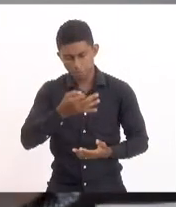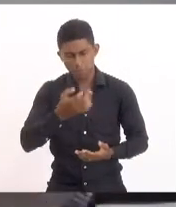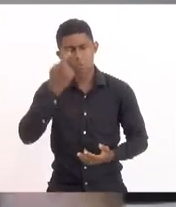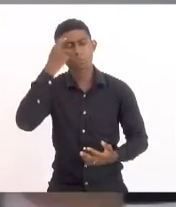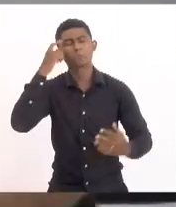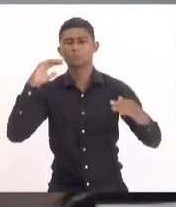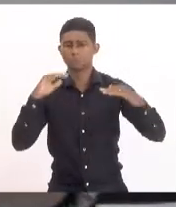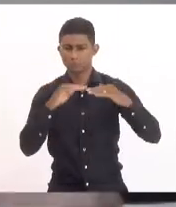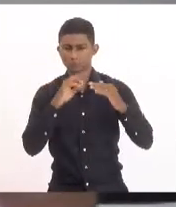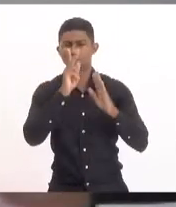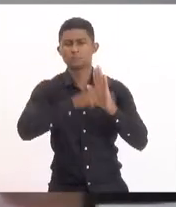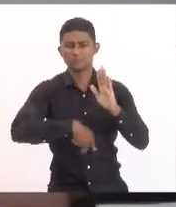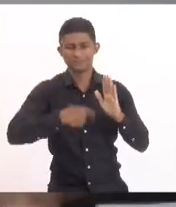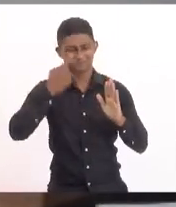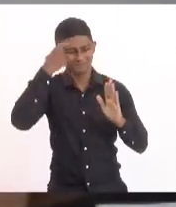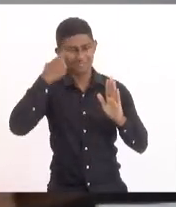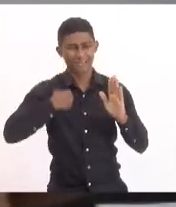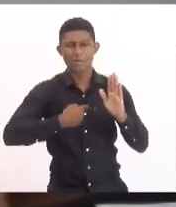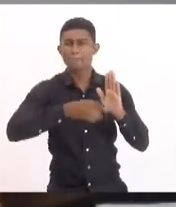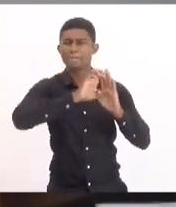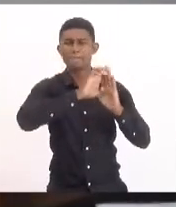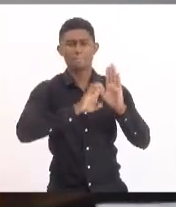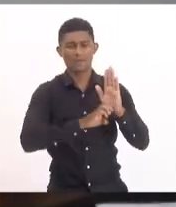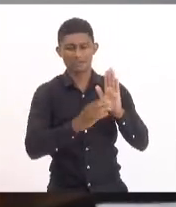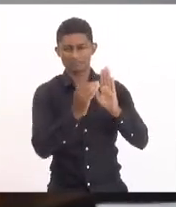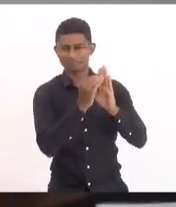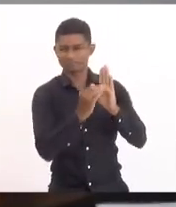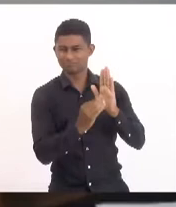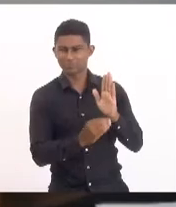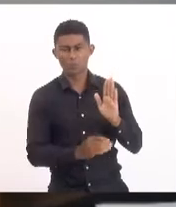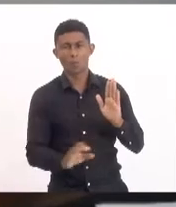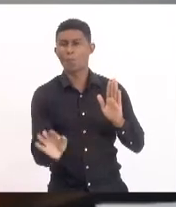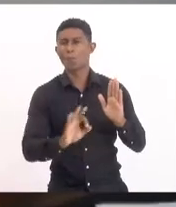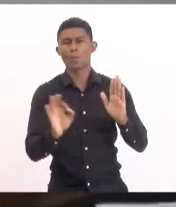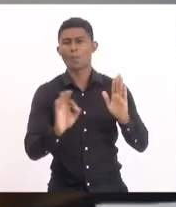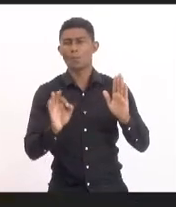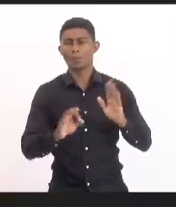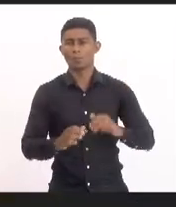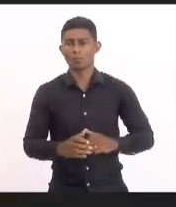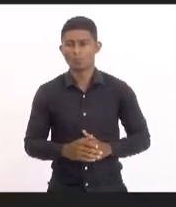sem prejuízo das emendas que eu mesmo apresentei, e dessa audiência pública, provavelmente, a gente fará,